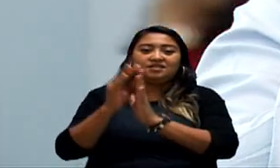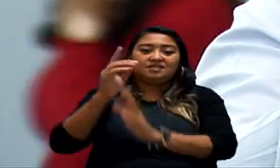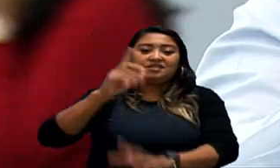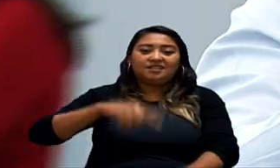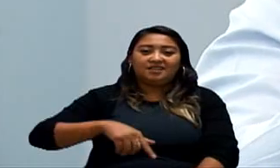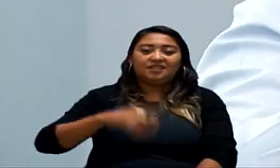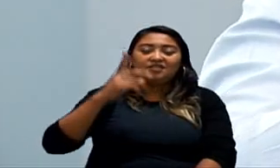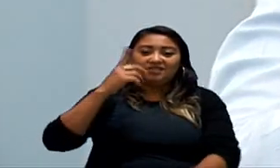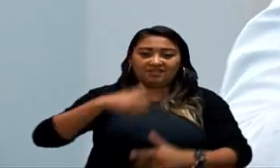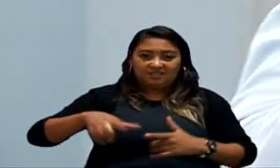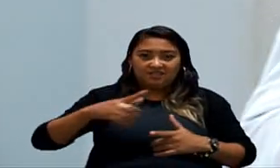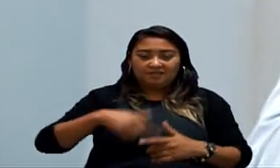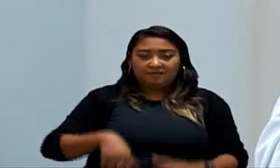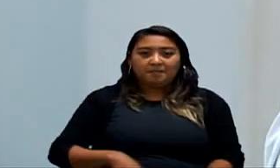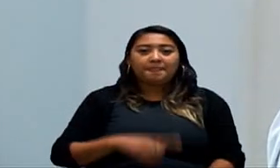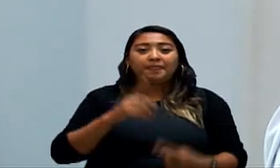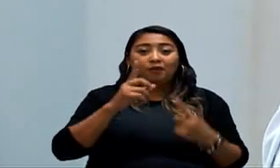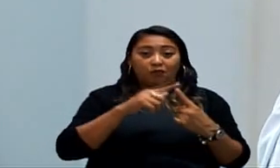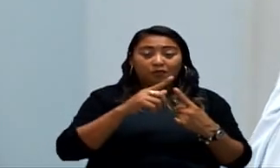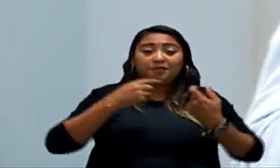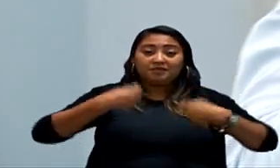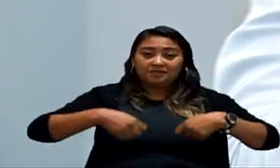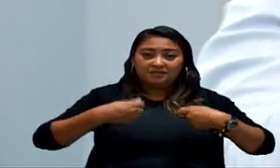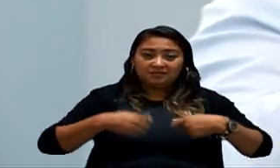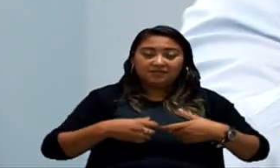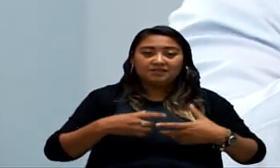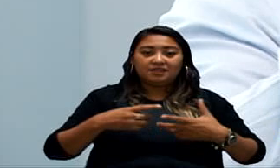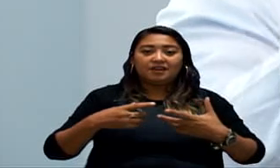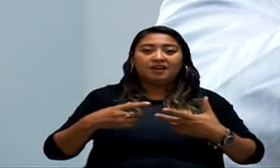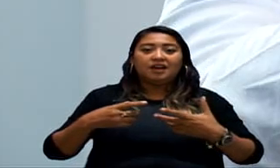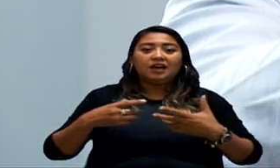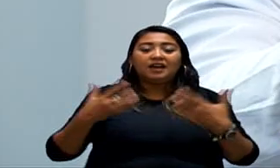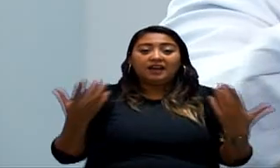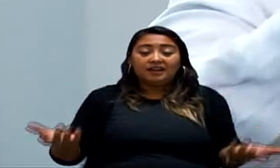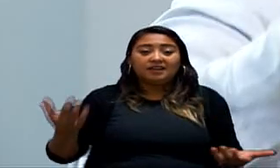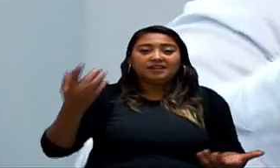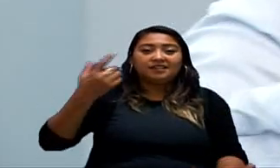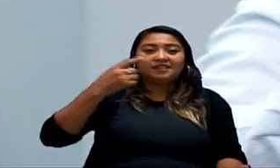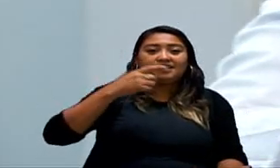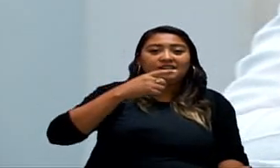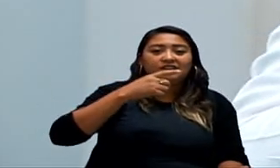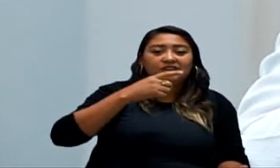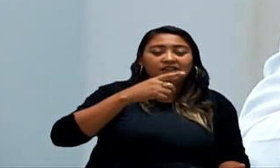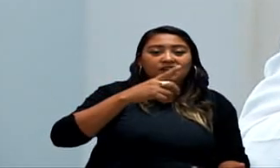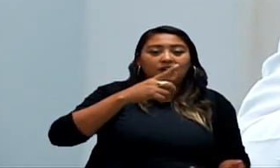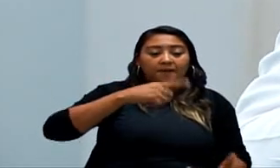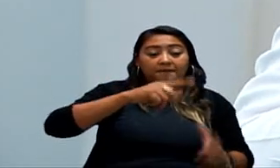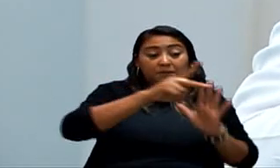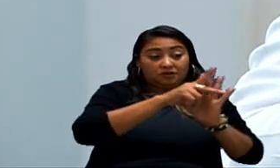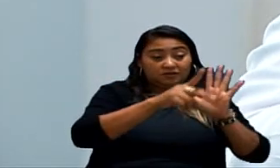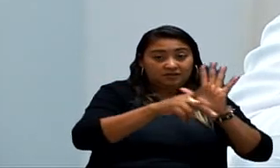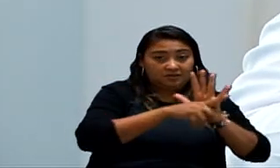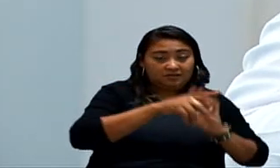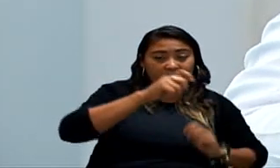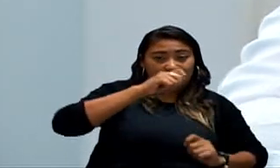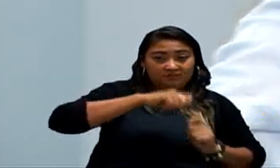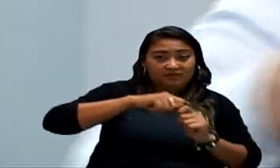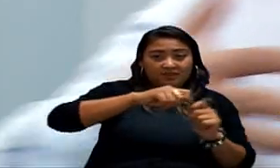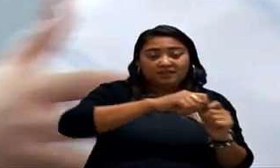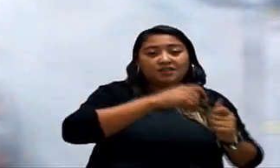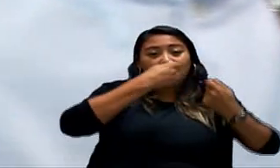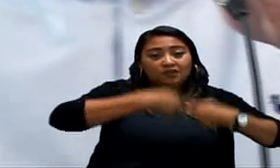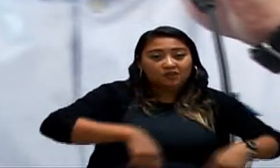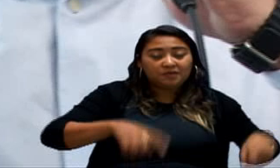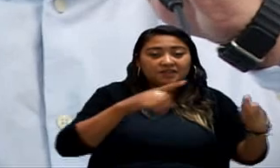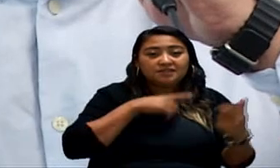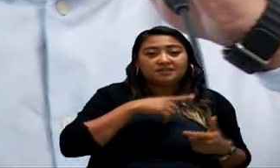entendeu? Nenhuma, agora tem que estar funcionando e tem que ter equipe. Exatamente. E aí, justamente isso, a gente fez um projeto para não precisar